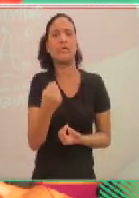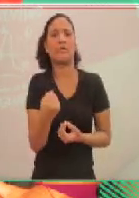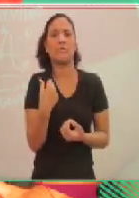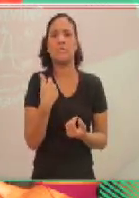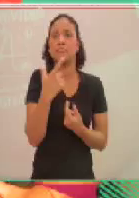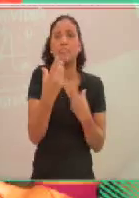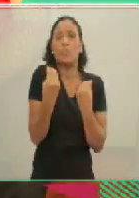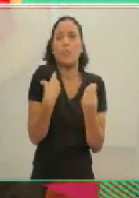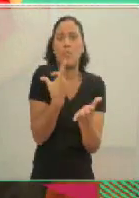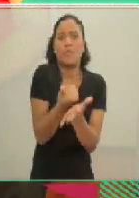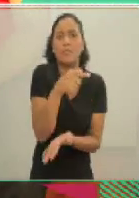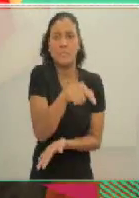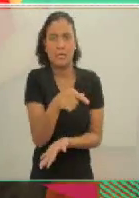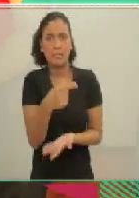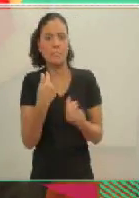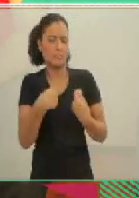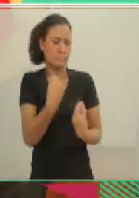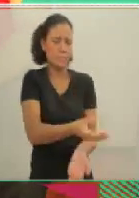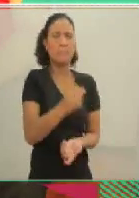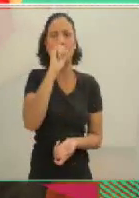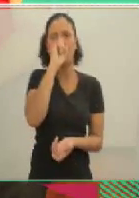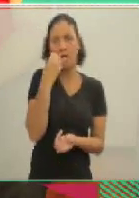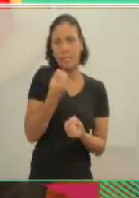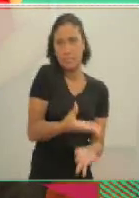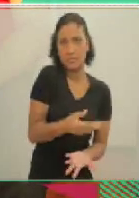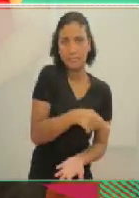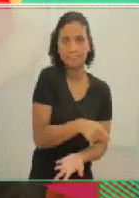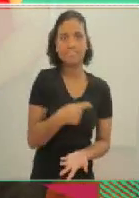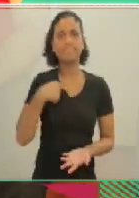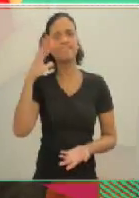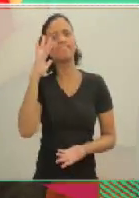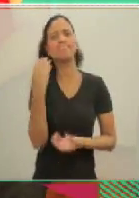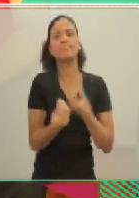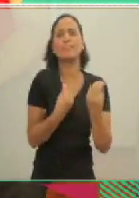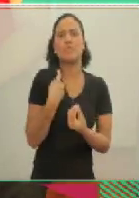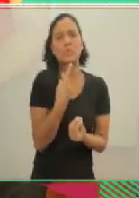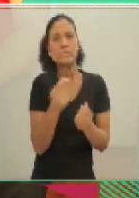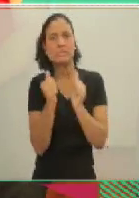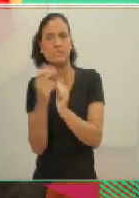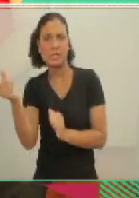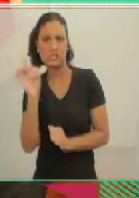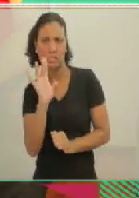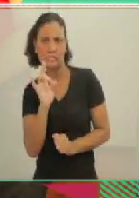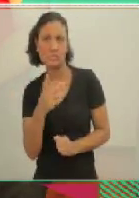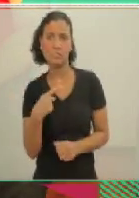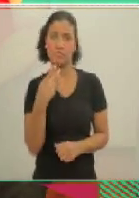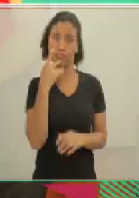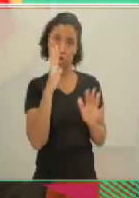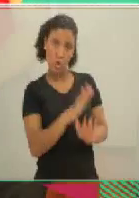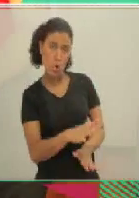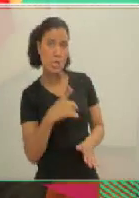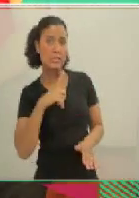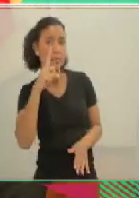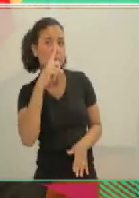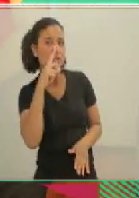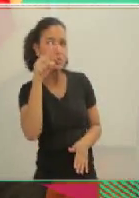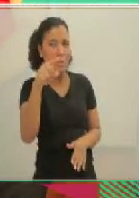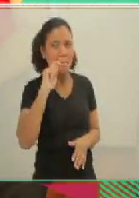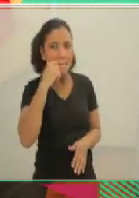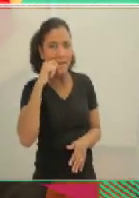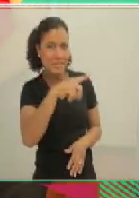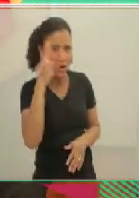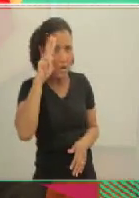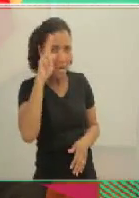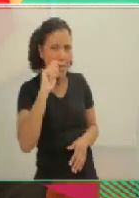com ele sozinho, assim, falei, ó, o biscoito tá lá na padaria, lembra da padaria que a gente vai comprar pão, lembra que a gente vai com seu pai, vai com os outros comprar pão?